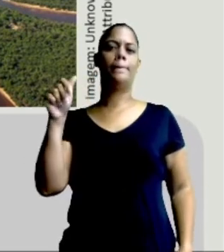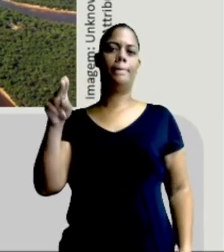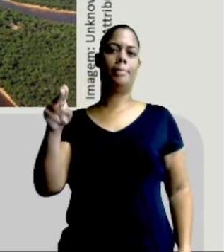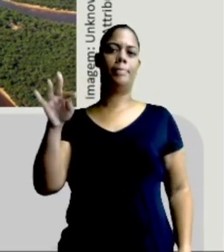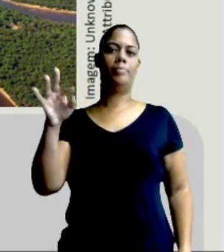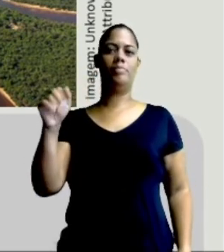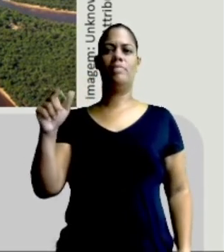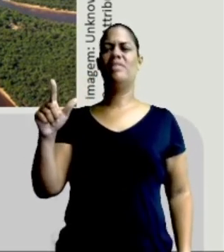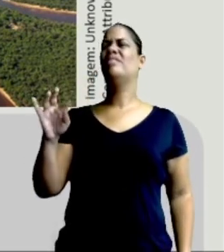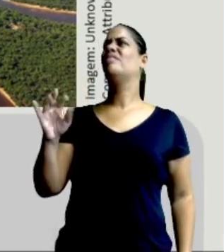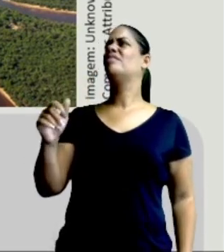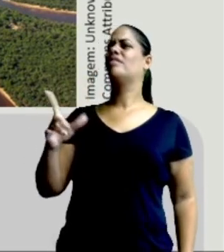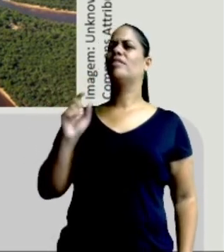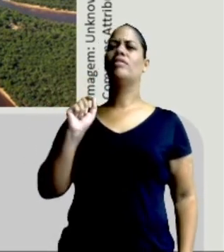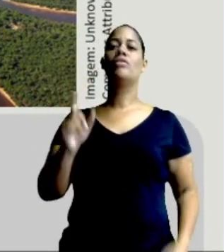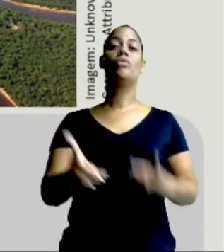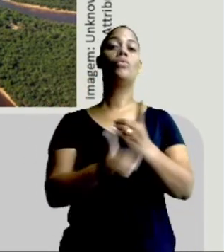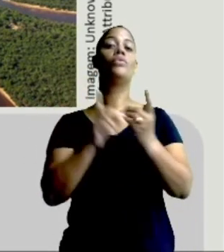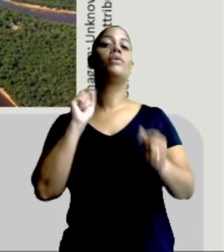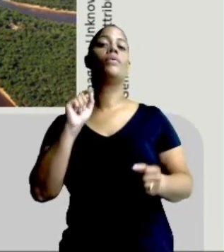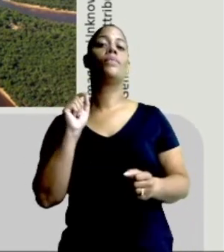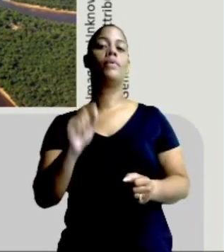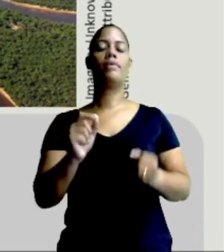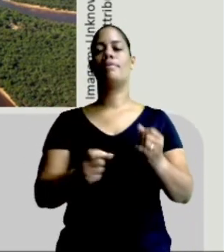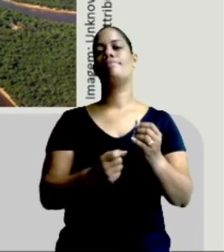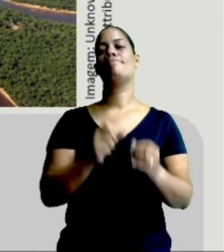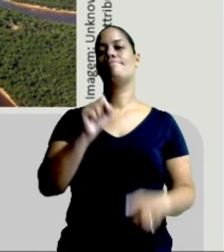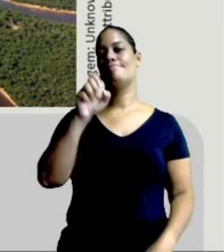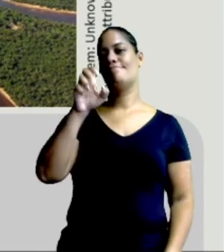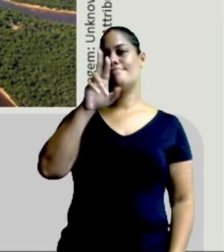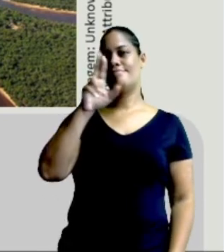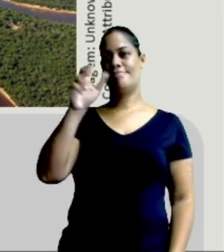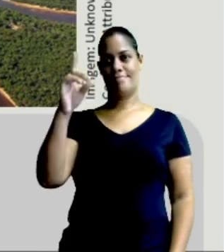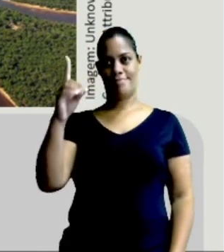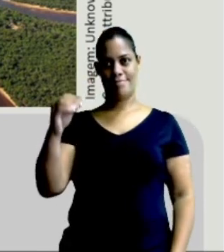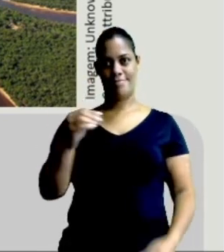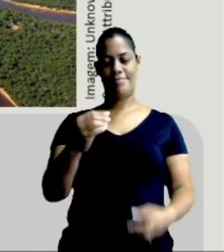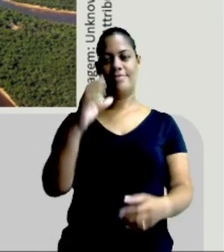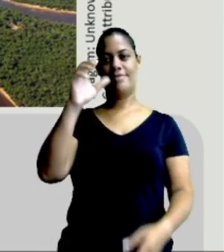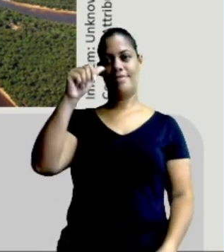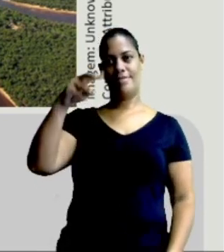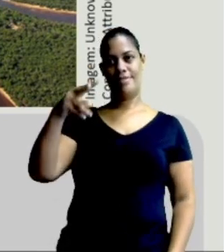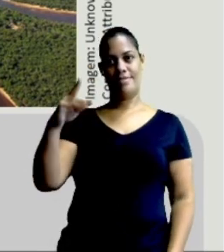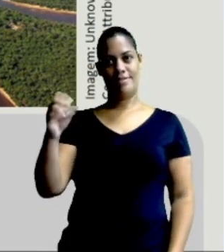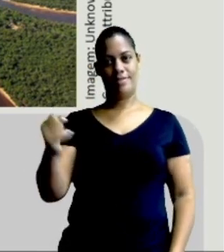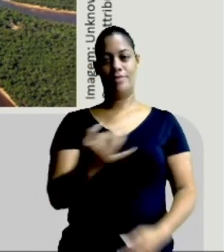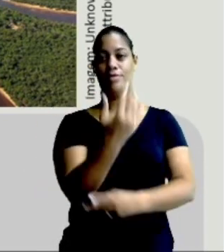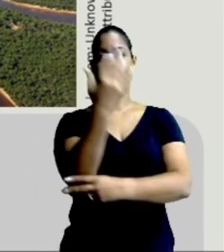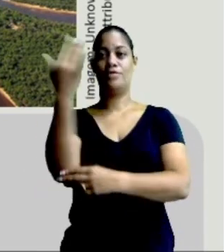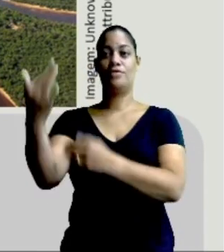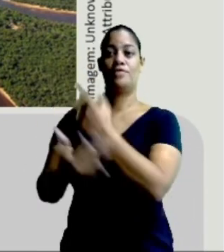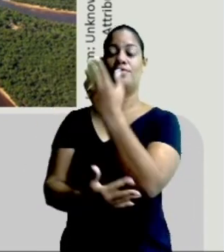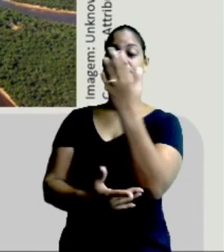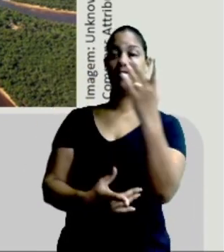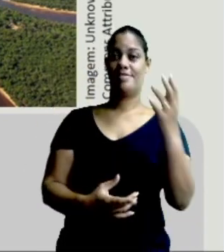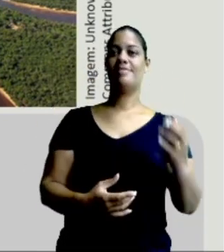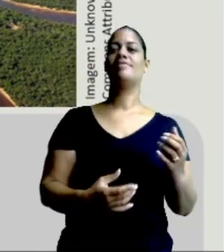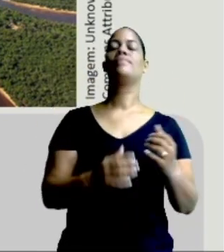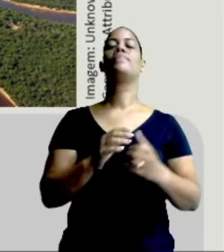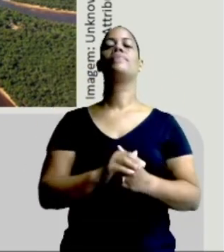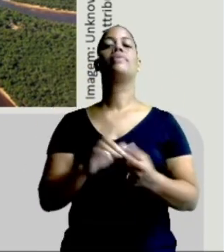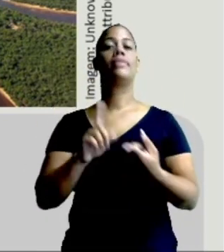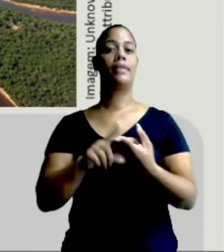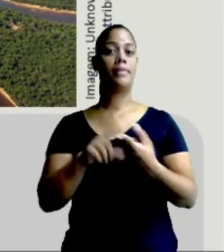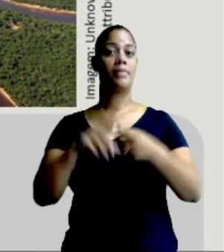encontrar? Posso encontrar cerrados, campos e florestas tropicais. Possui o período das cheias, que corresponde